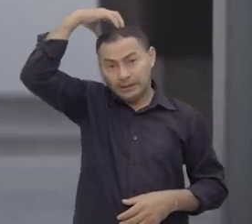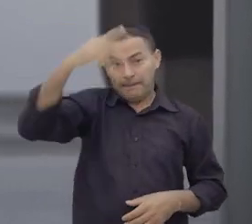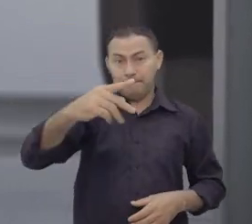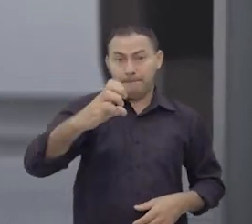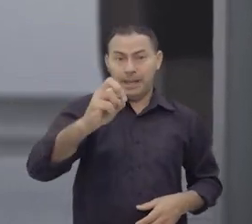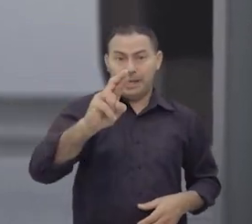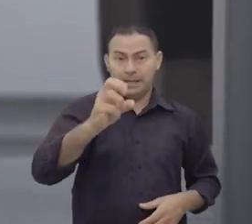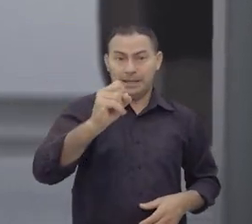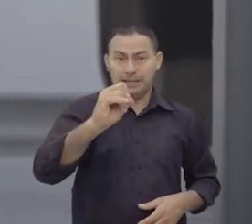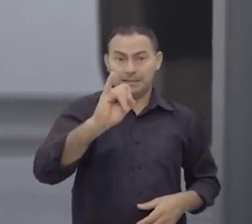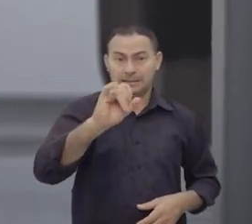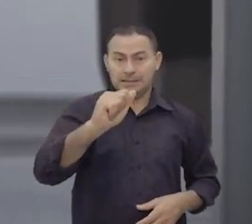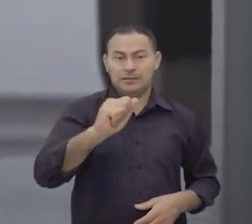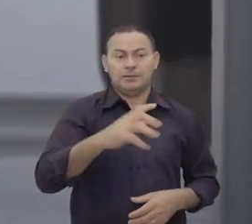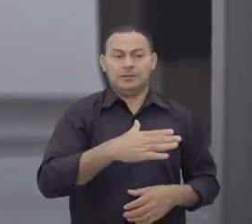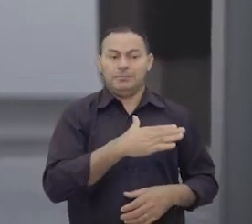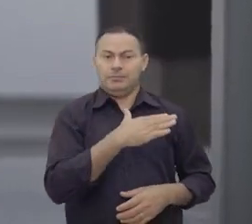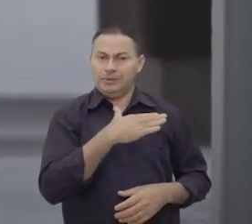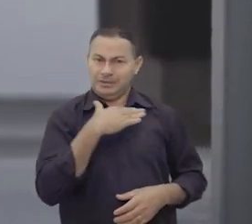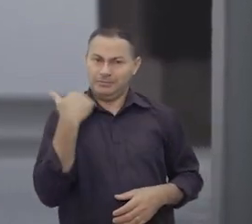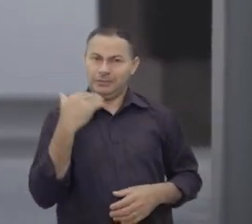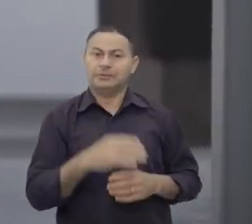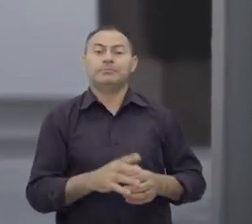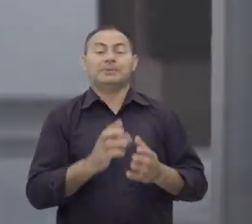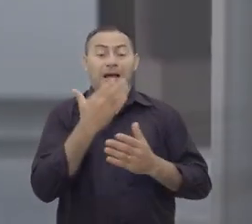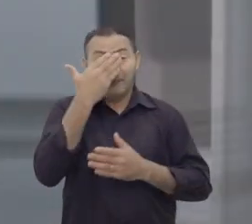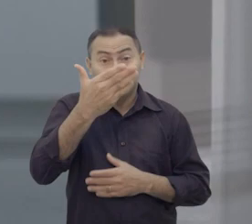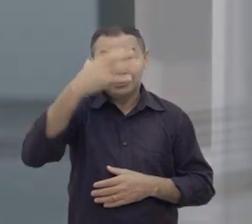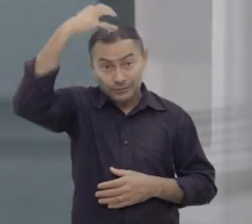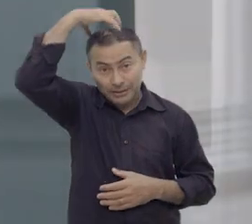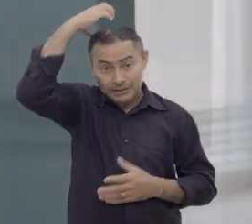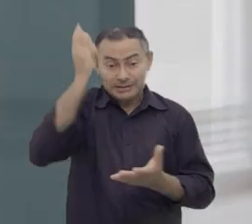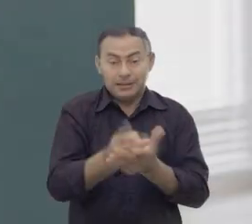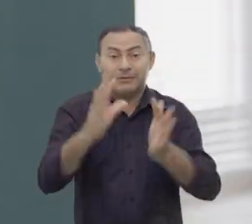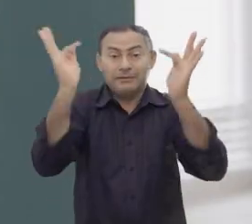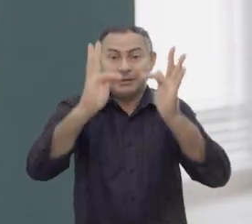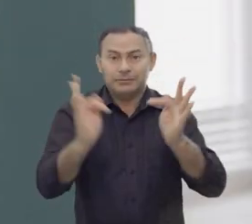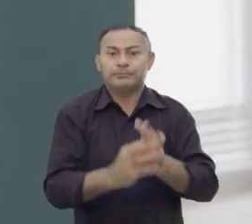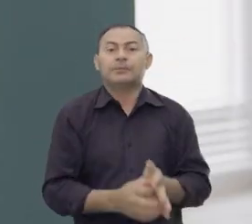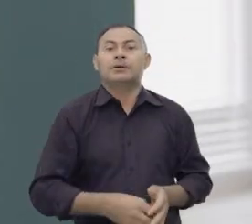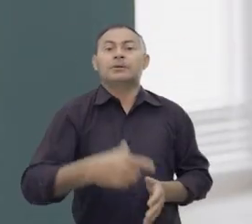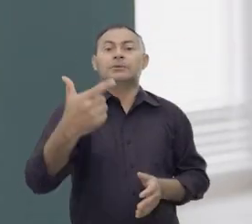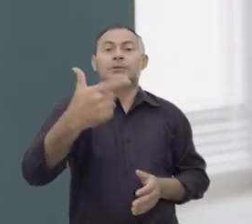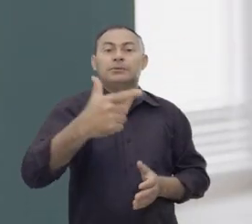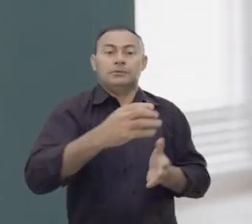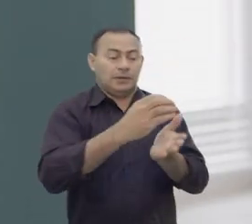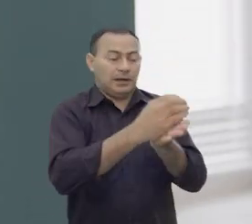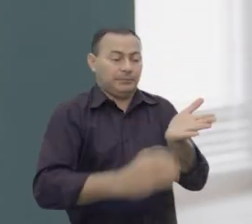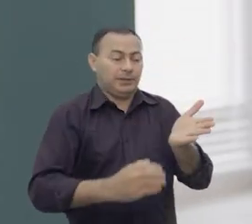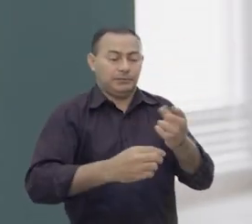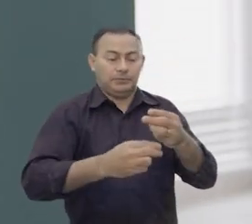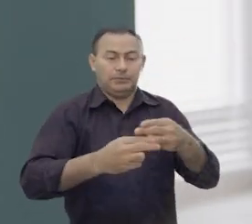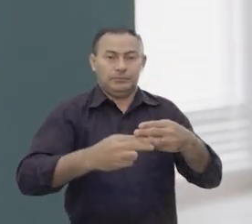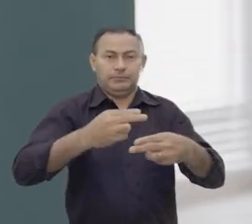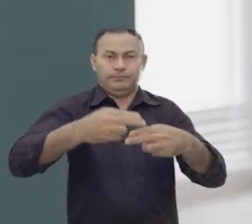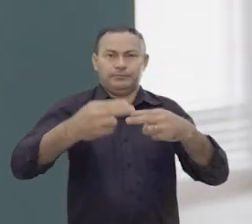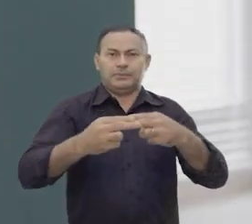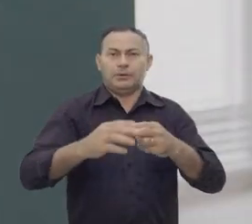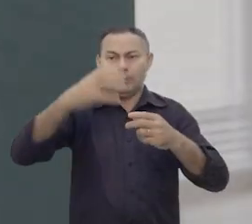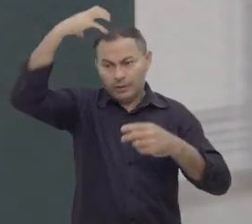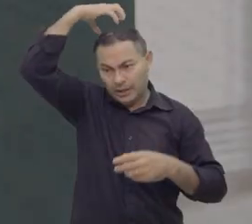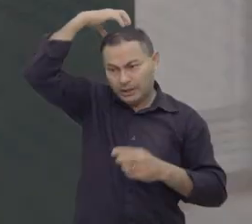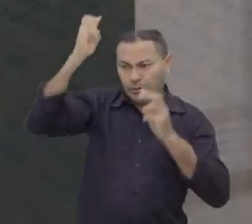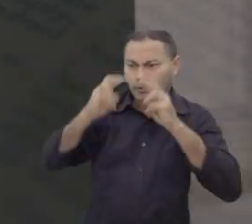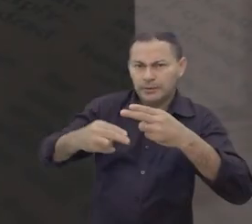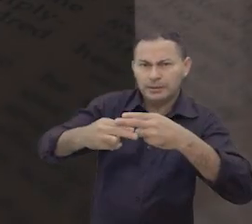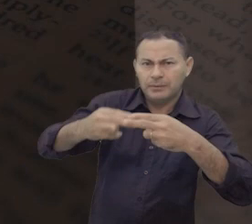morto. Sempre tinha que estar feliz diante dele. No segundo capítulo de Neemias, lemos que um dia o imperador olhou para Neemias